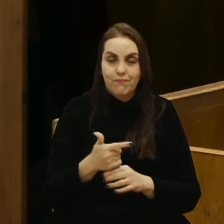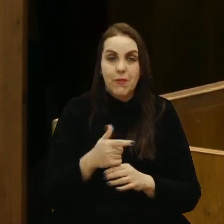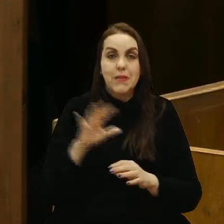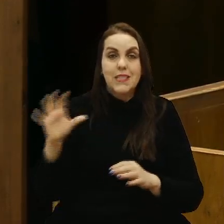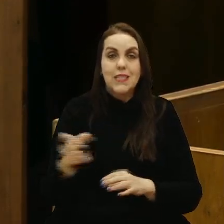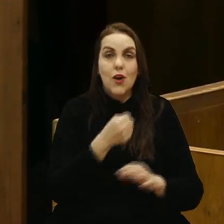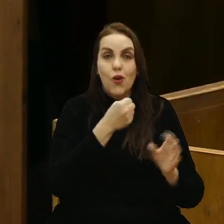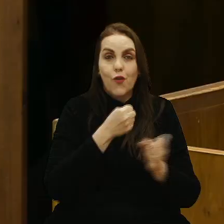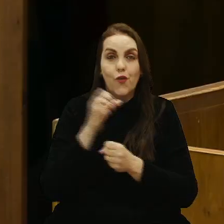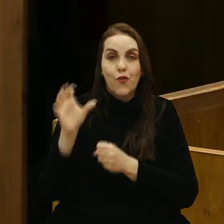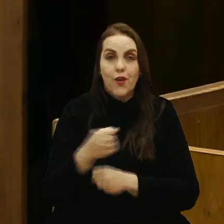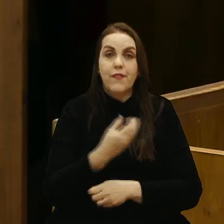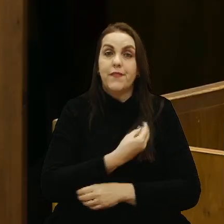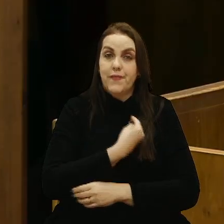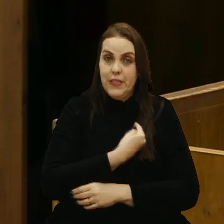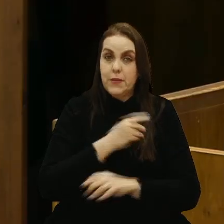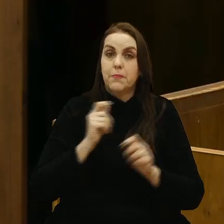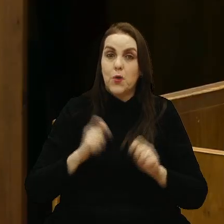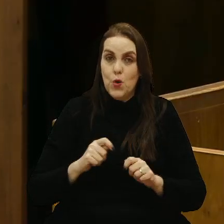vidas.